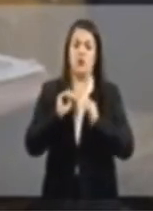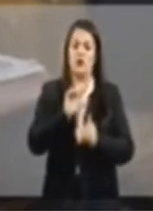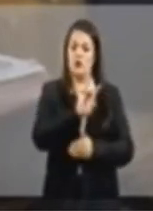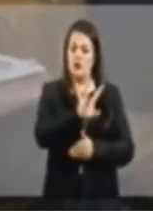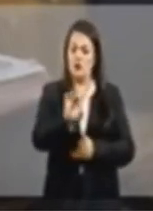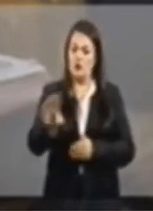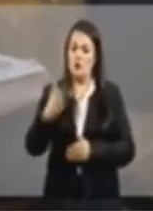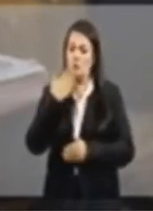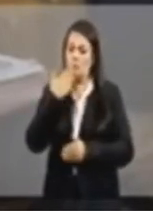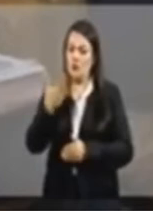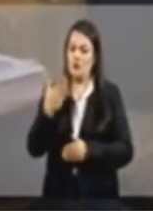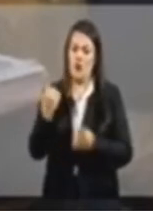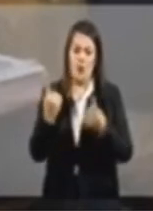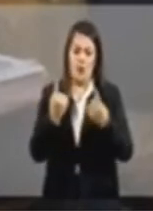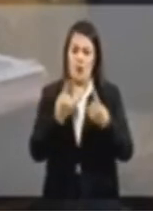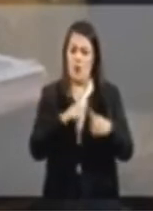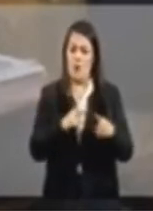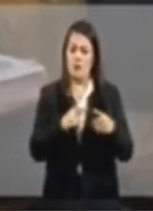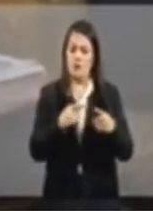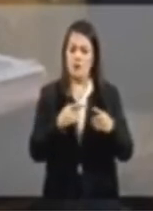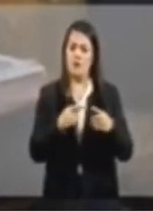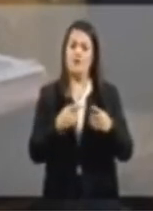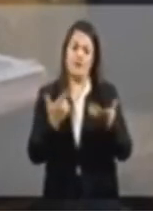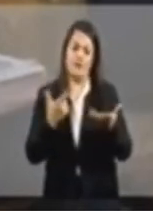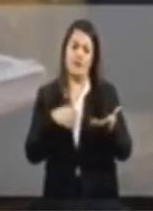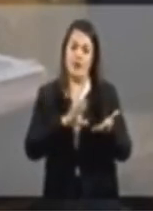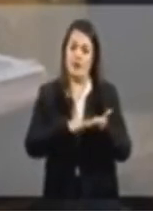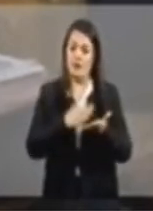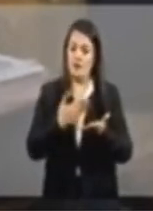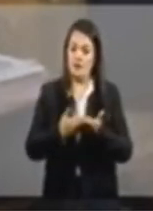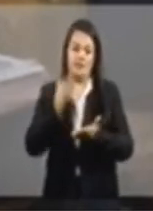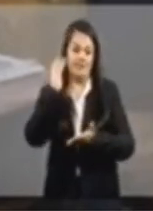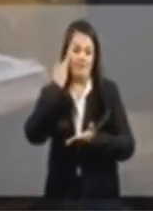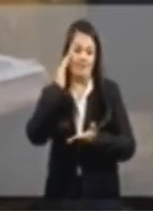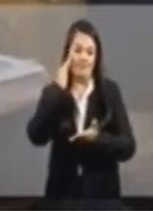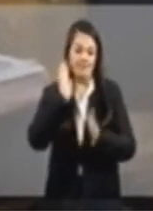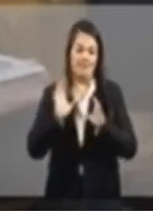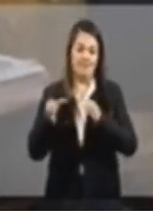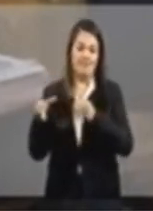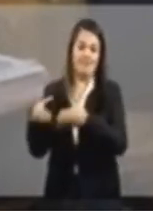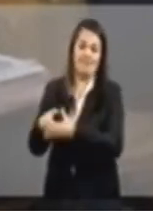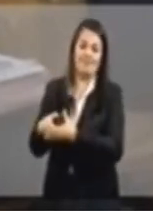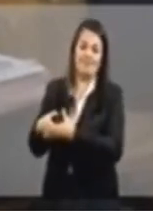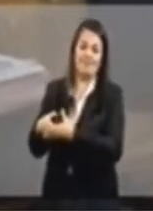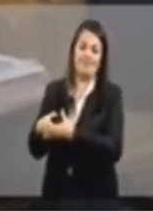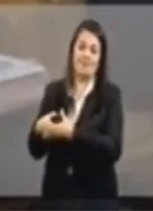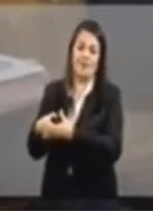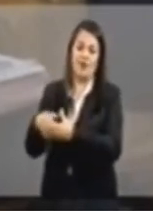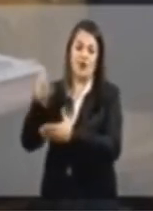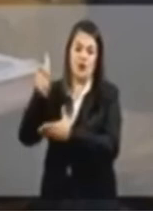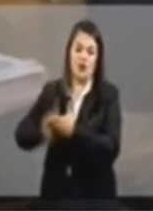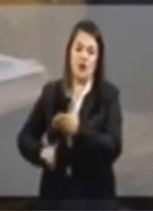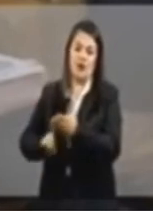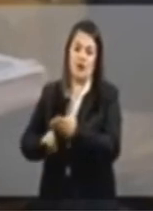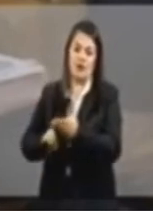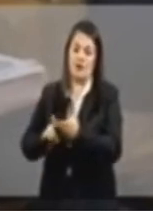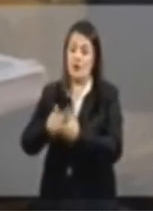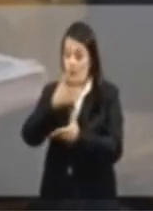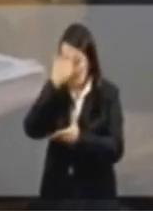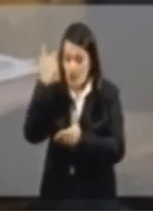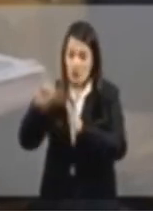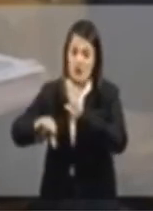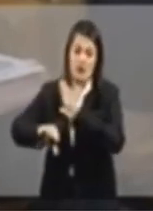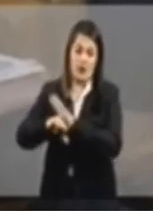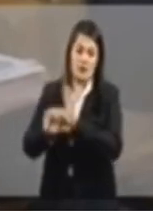são apontados com a imposição de uma interpretação restritiva de direito no caso de delitos praticados sem violência sem grave